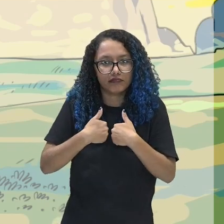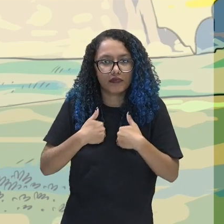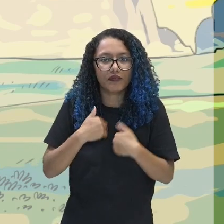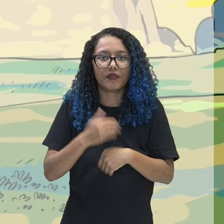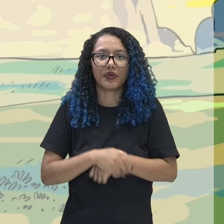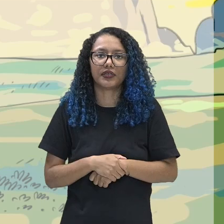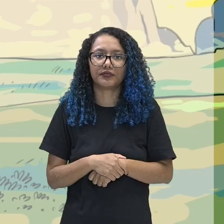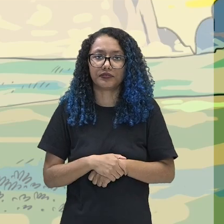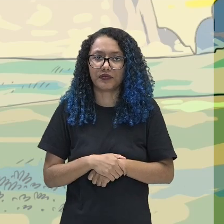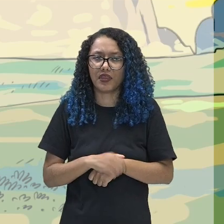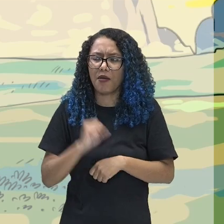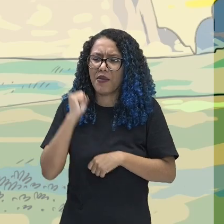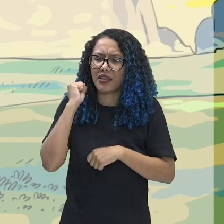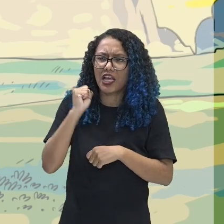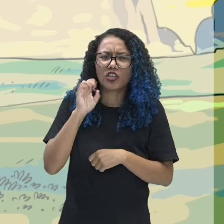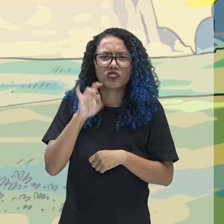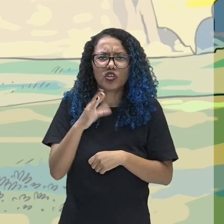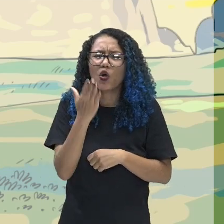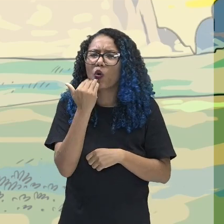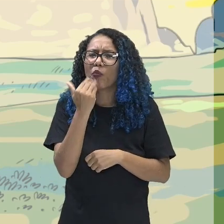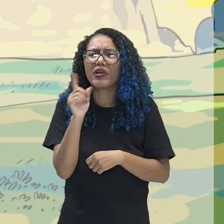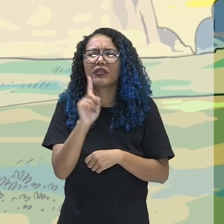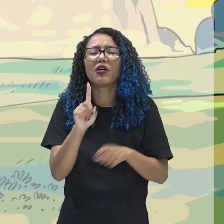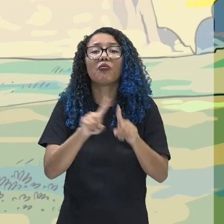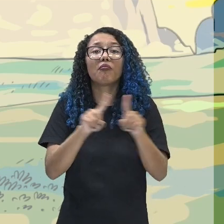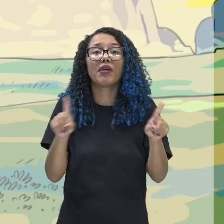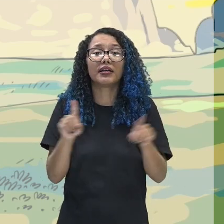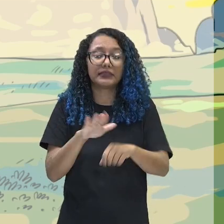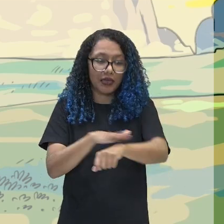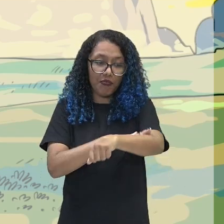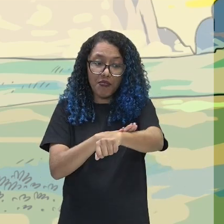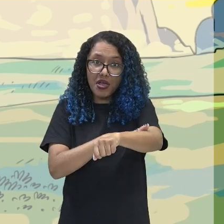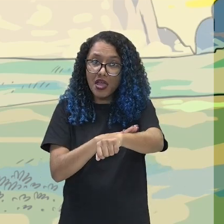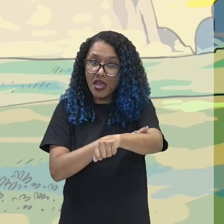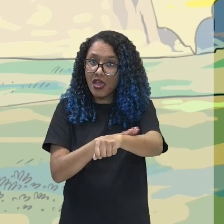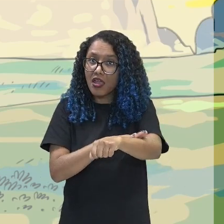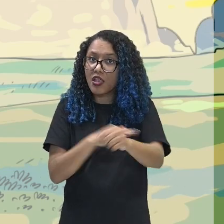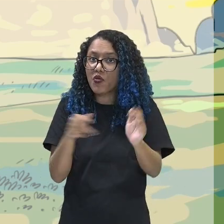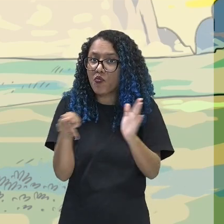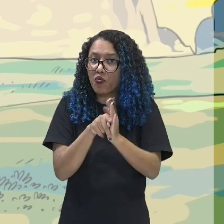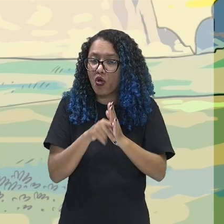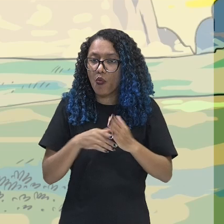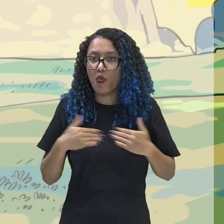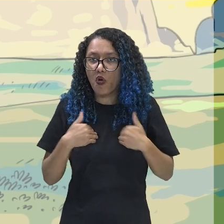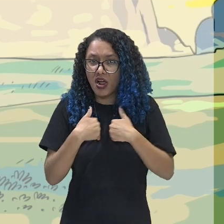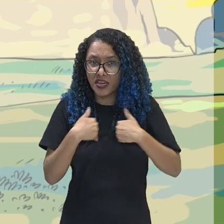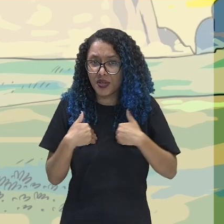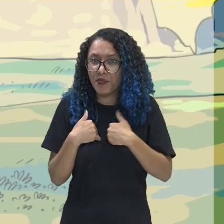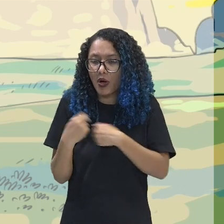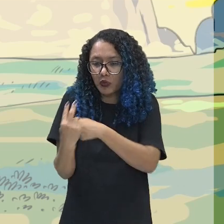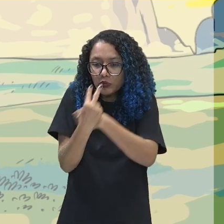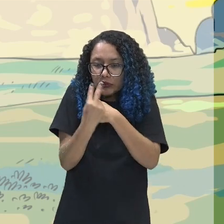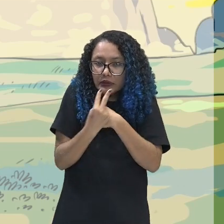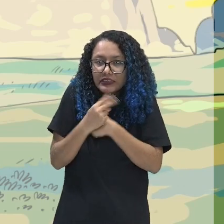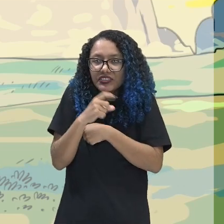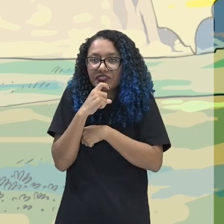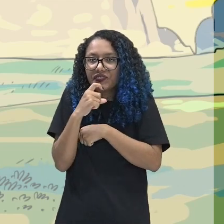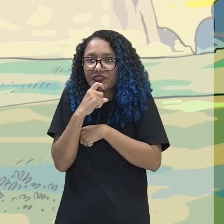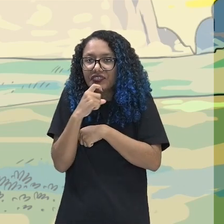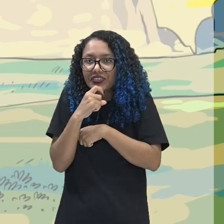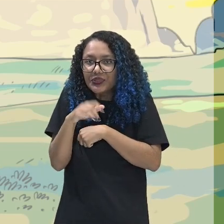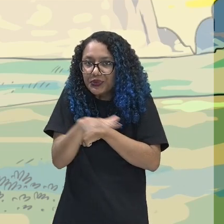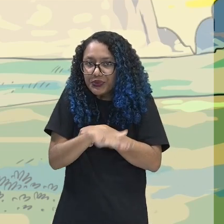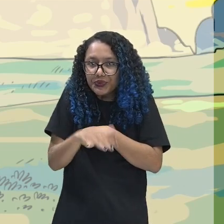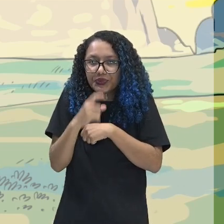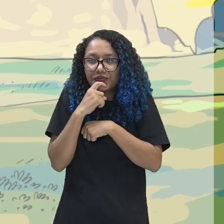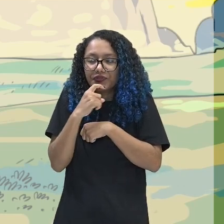saciar, para alimentar-se, mas também utilizavam a pele dos animais para proteger do clima frio, que ali era